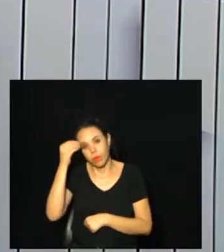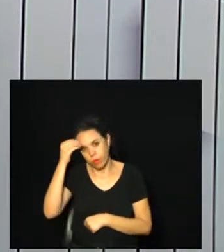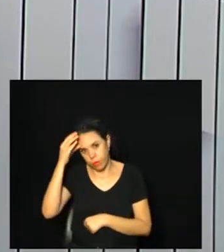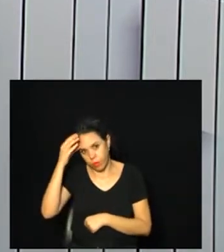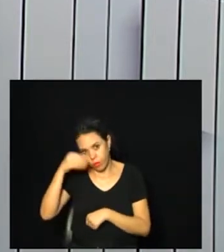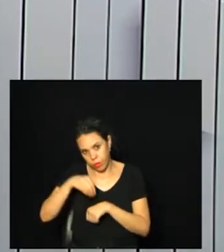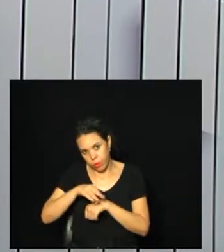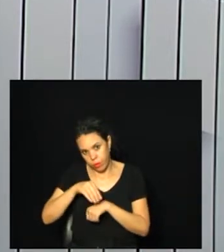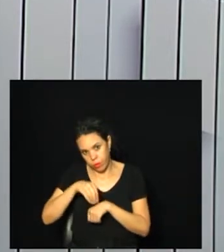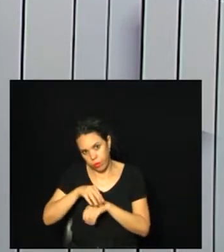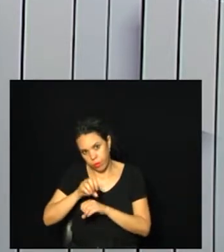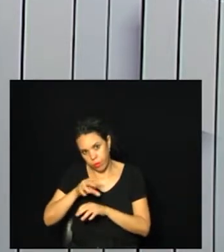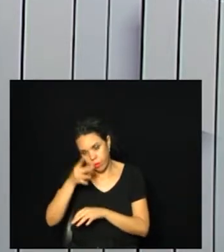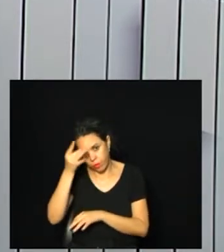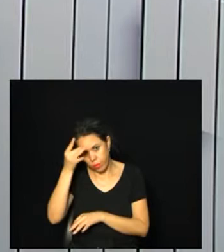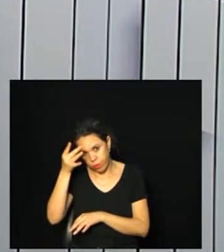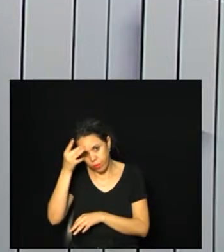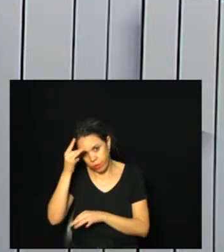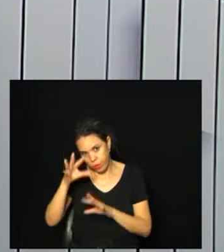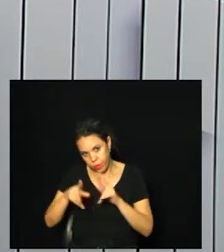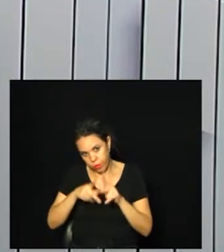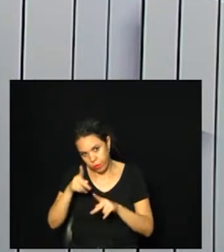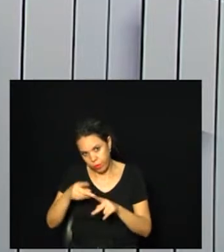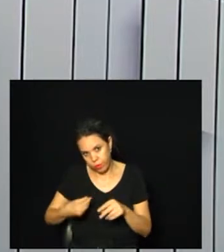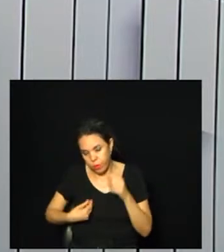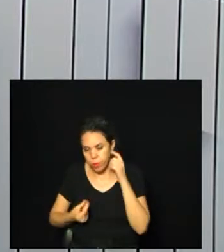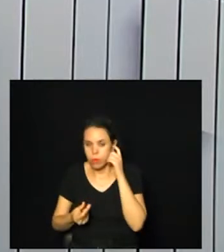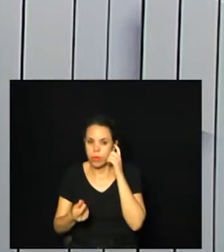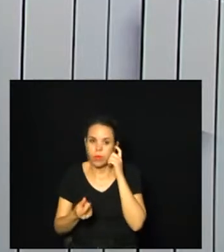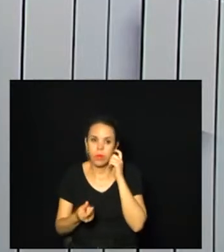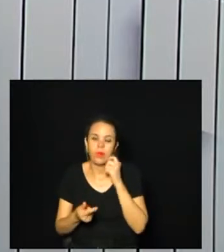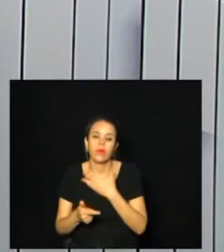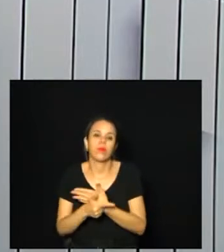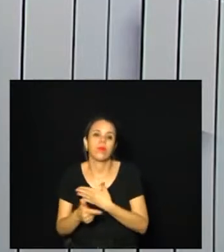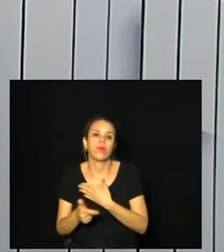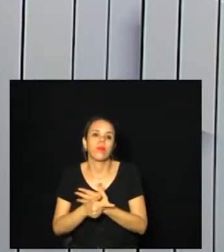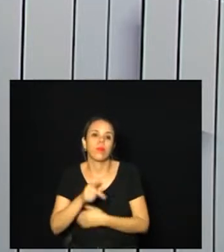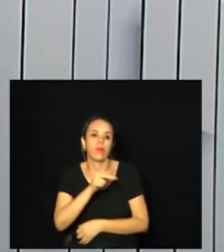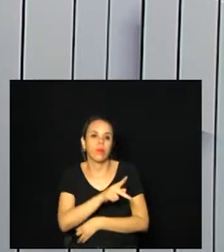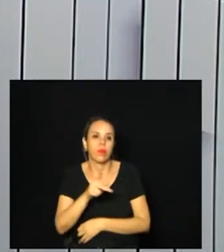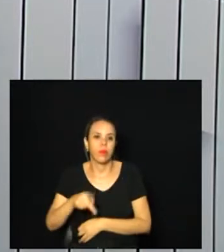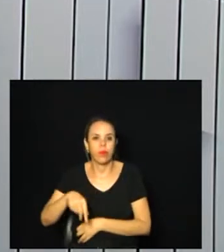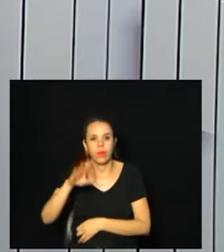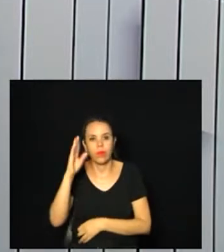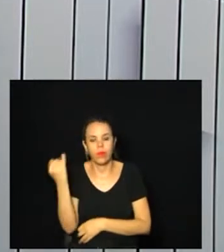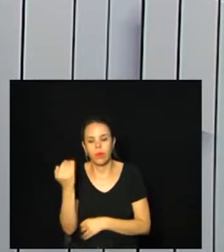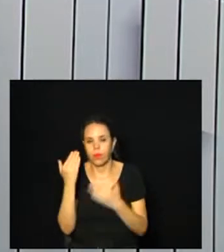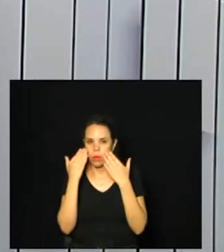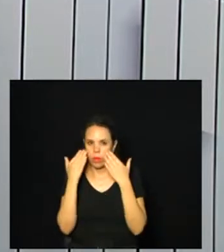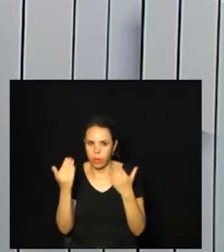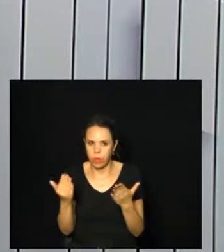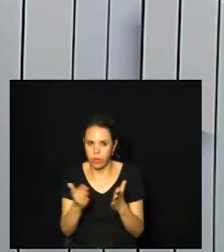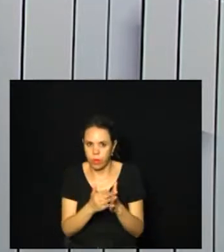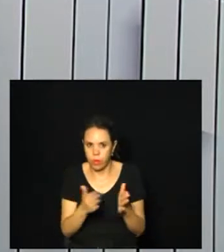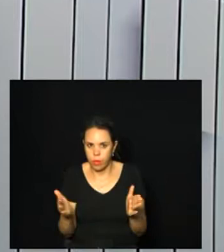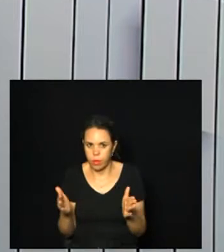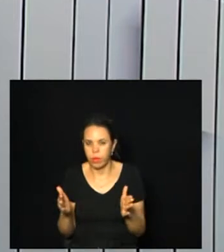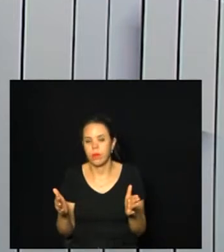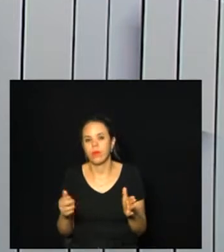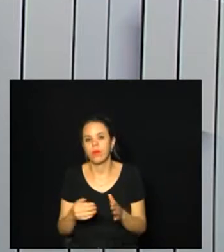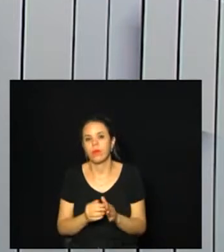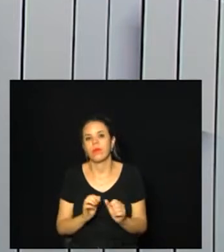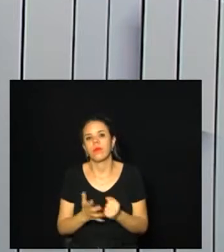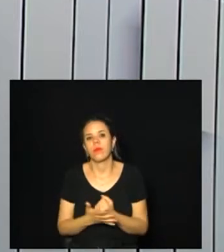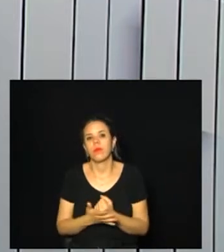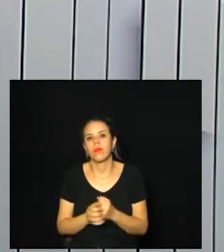conhecimento, ensinamentos para toda a vida e o papel deles ficou mais evidente, principalmente agora,